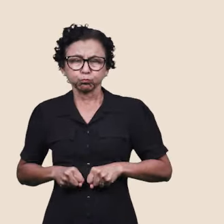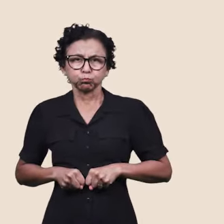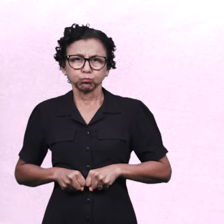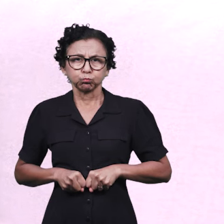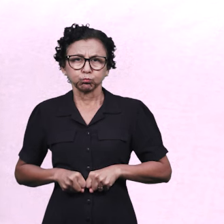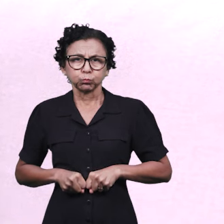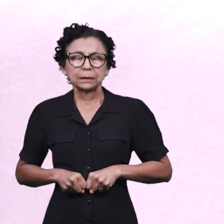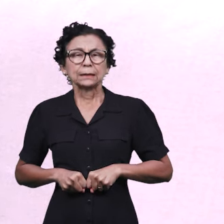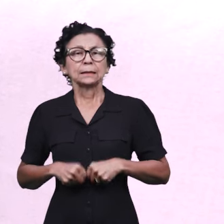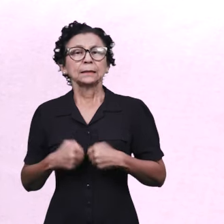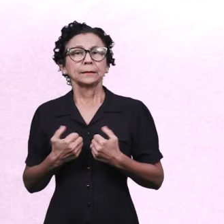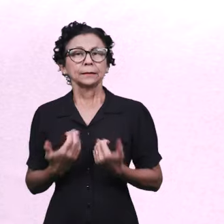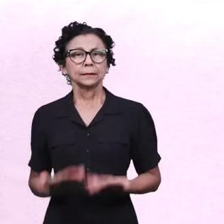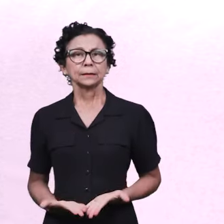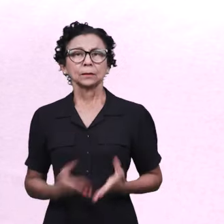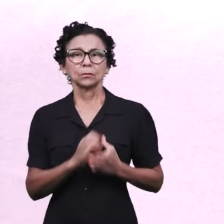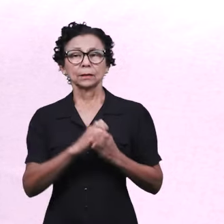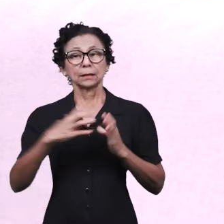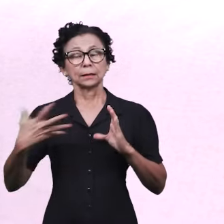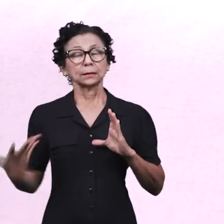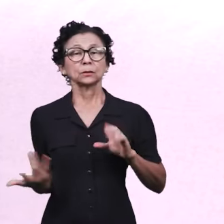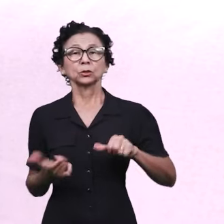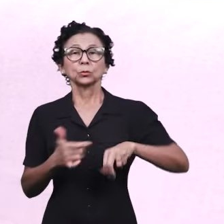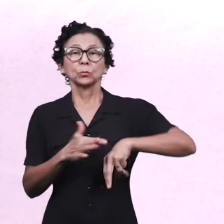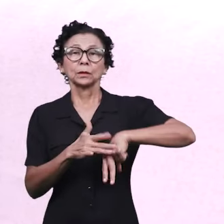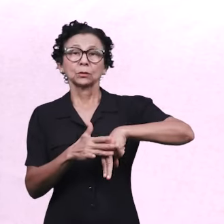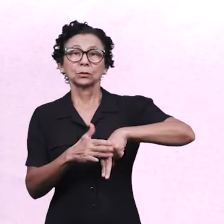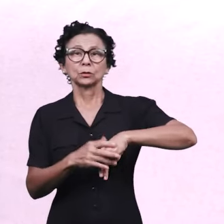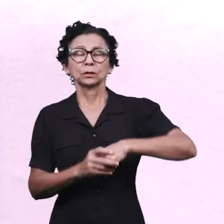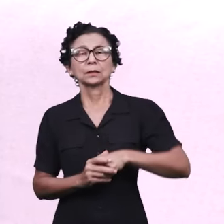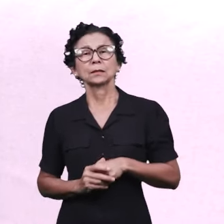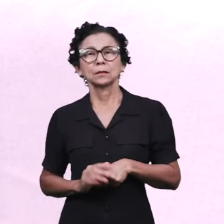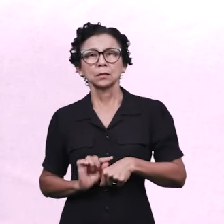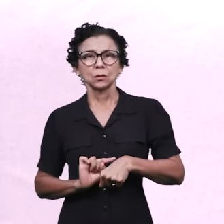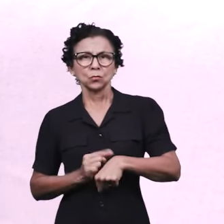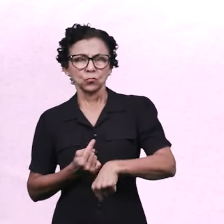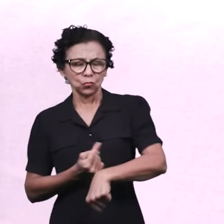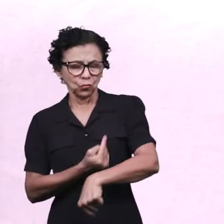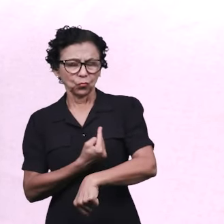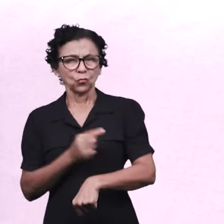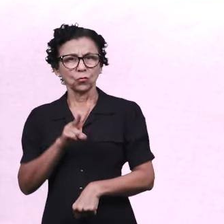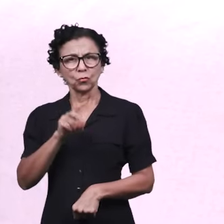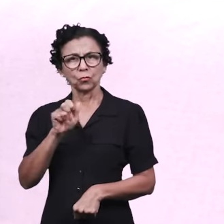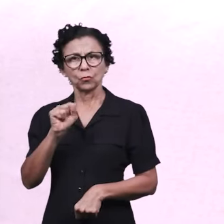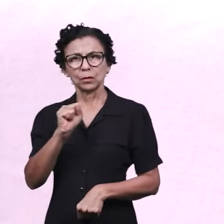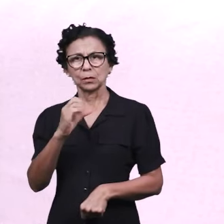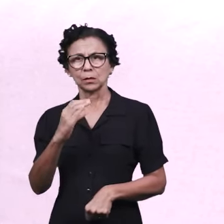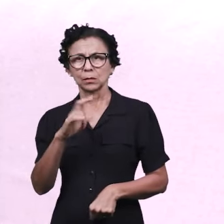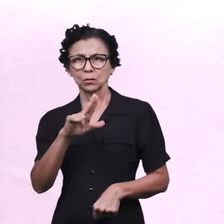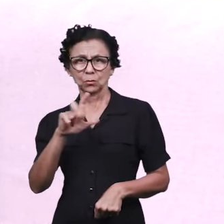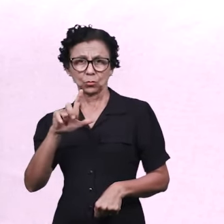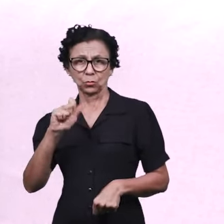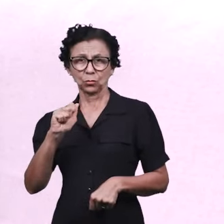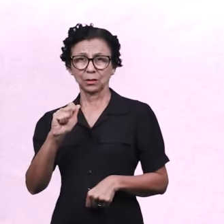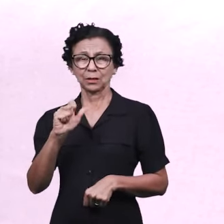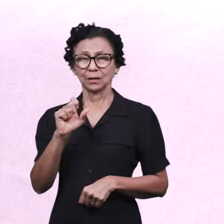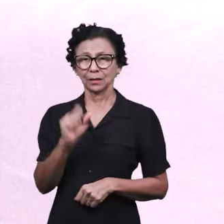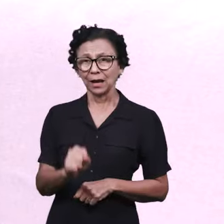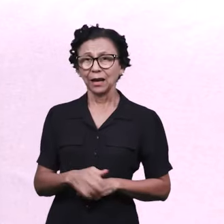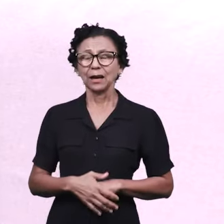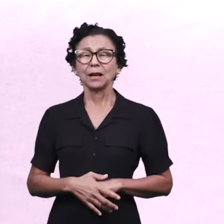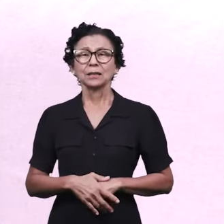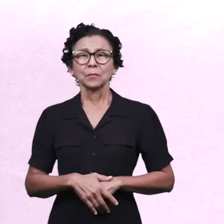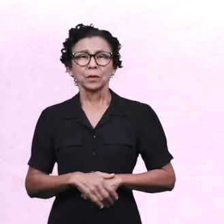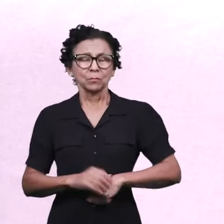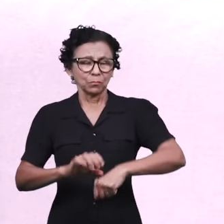ela é caracterizada como sendo uma doença vascular crônica inflamatória e que atinge nem